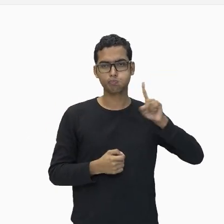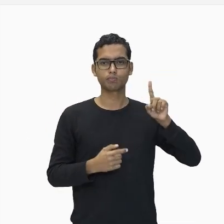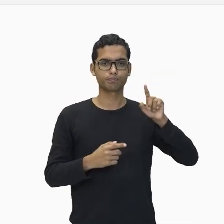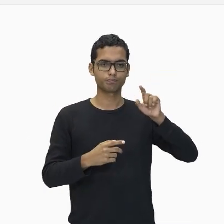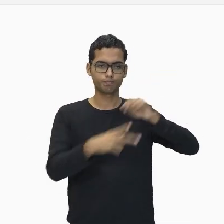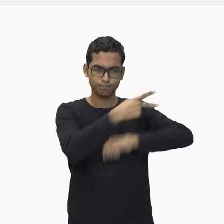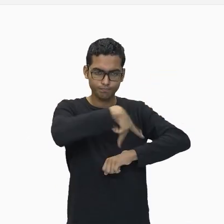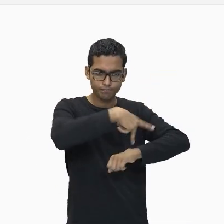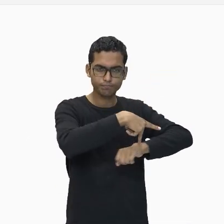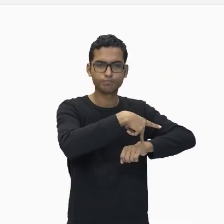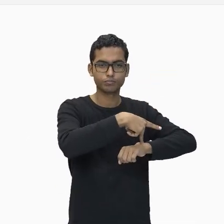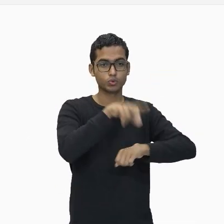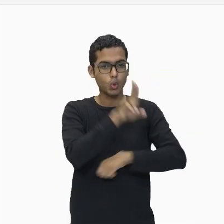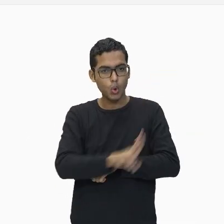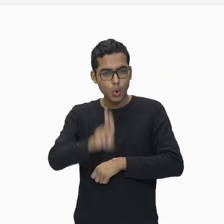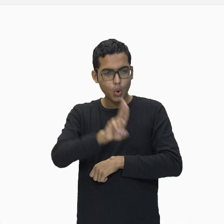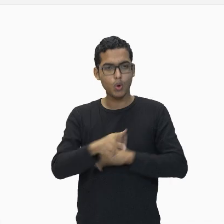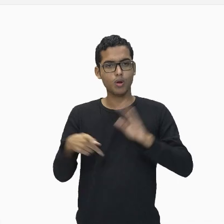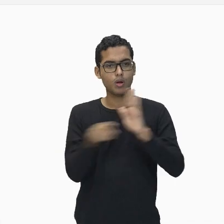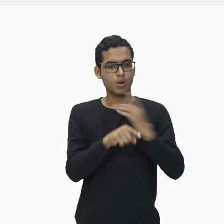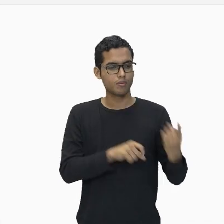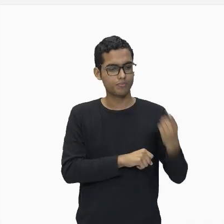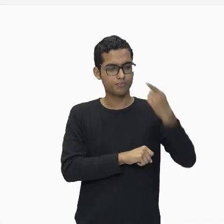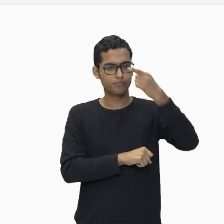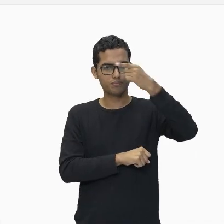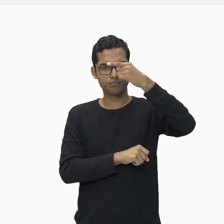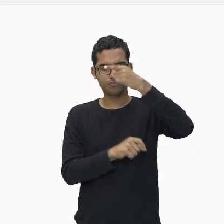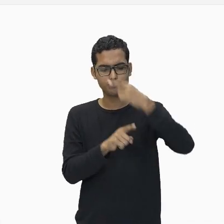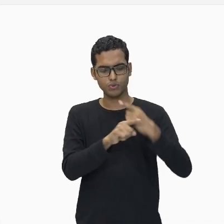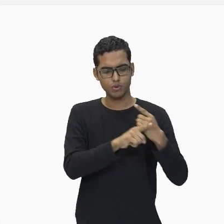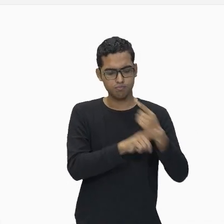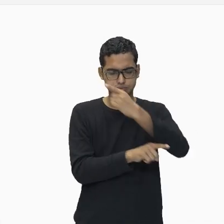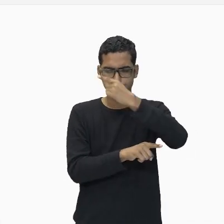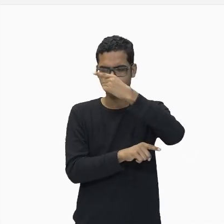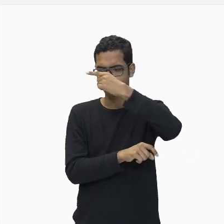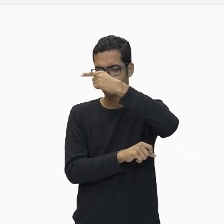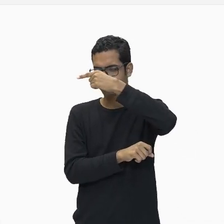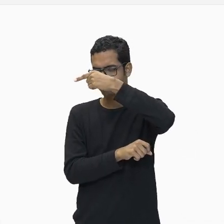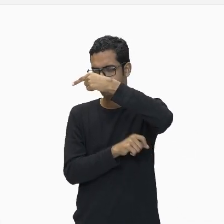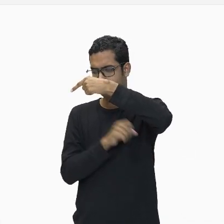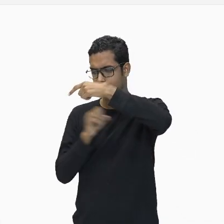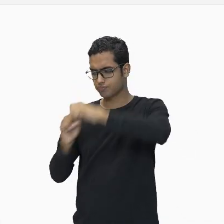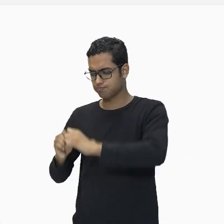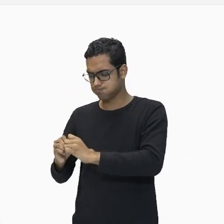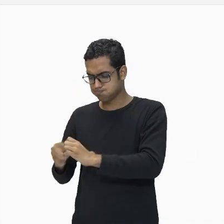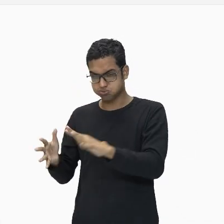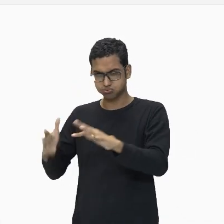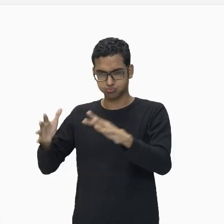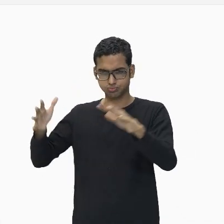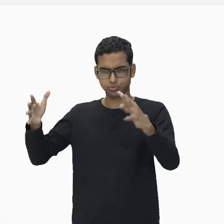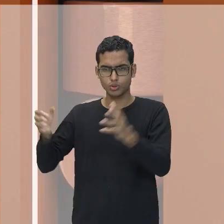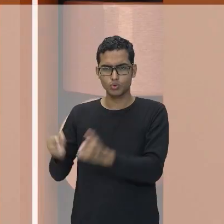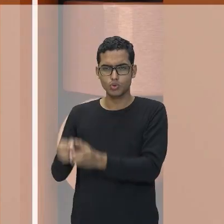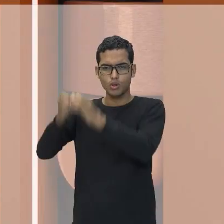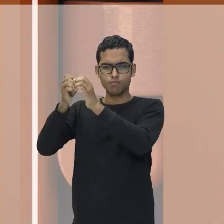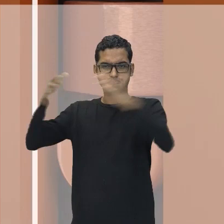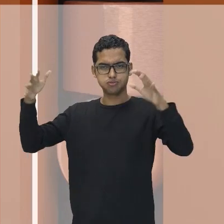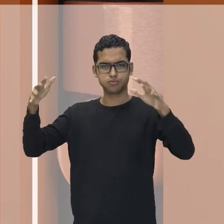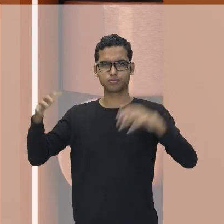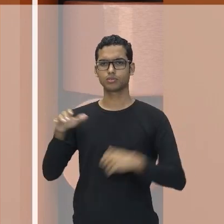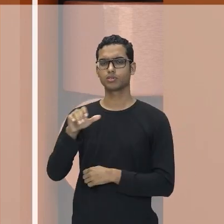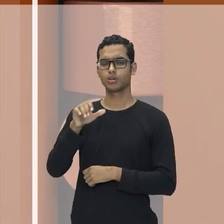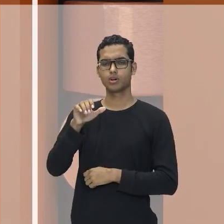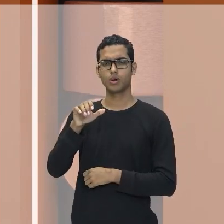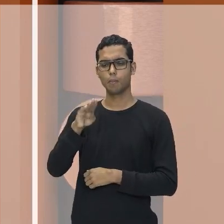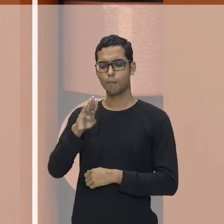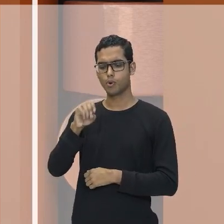da humanidade a bomba atômica. Para mim aqui, professor, o que é uma bomba atômica? Do que ela é feita, gente? O